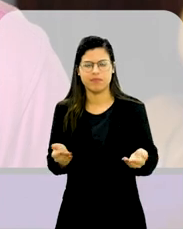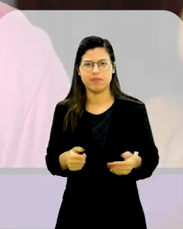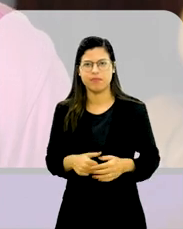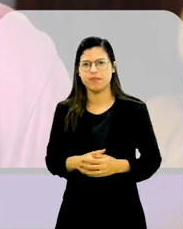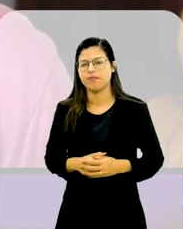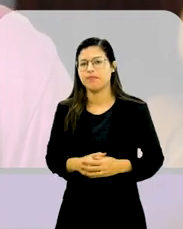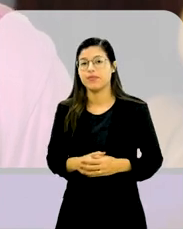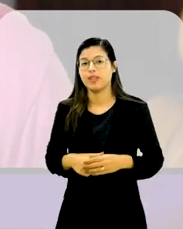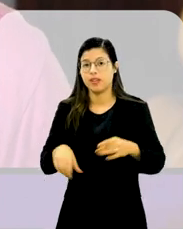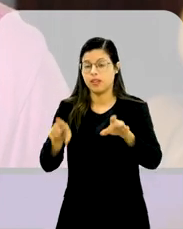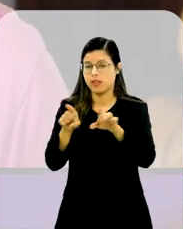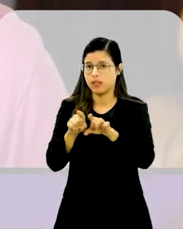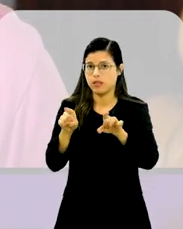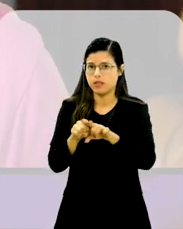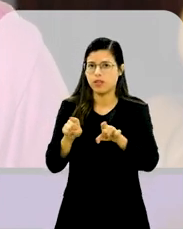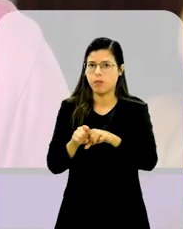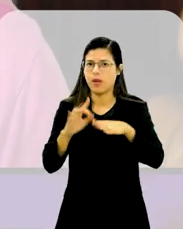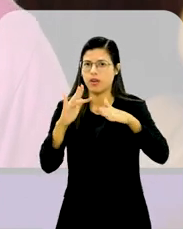www.alerj.rj.gov.br